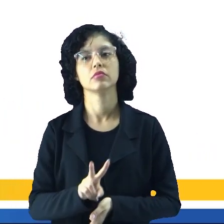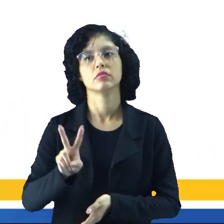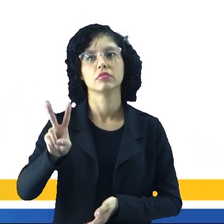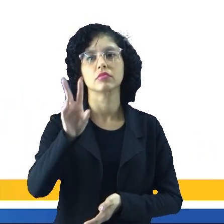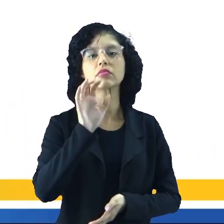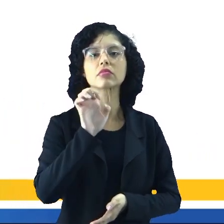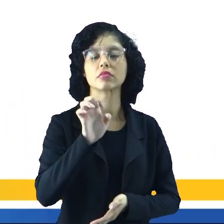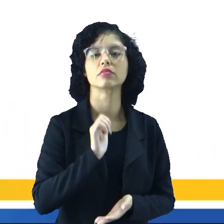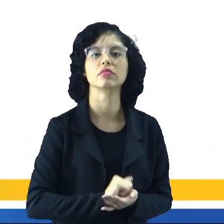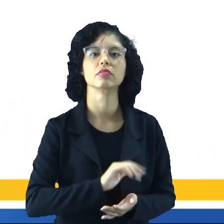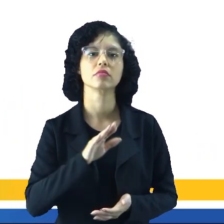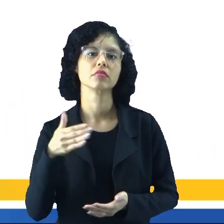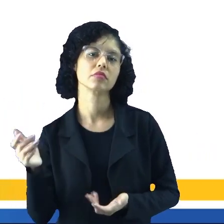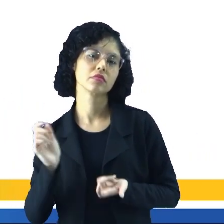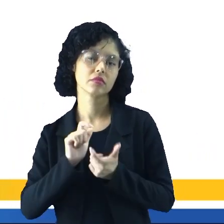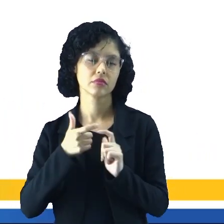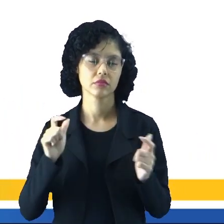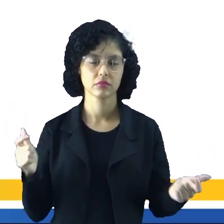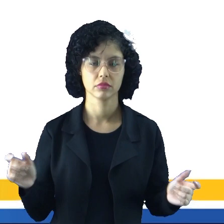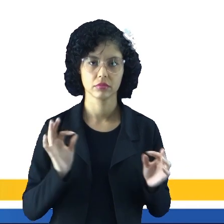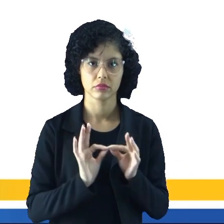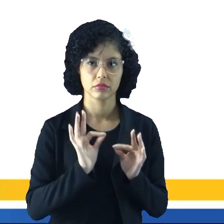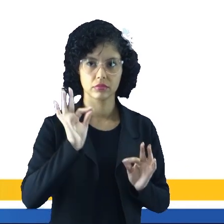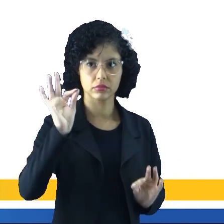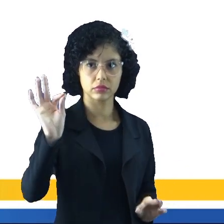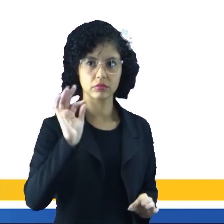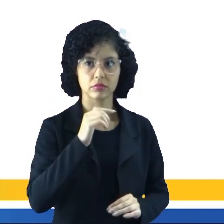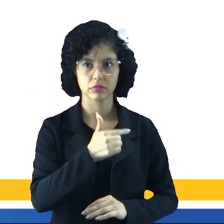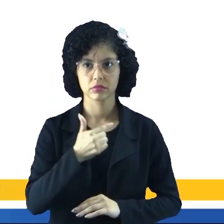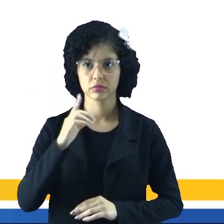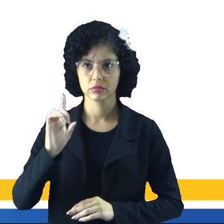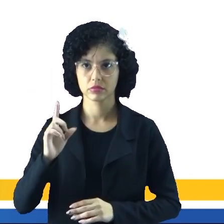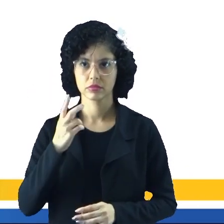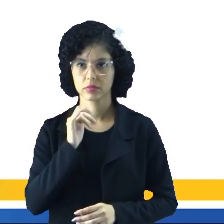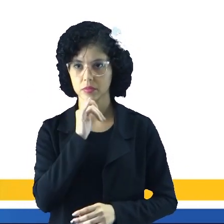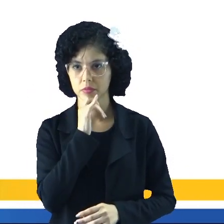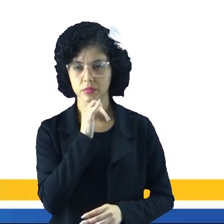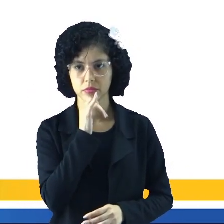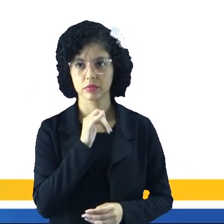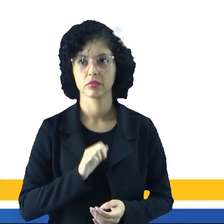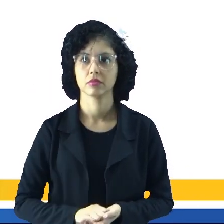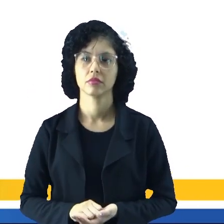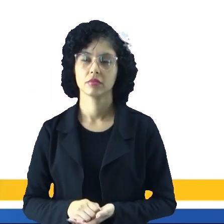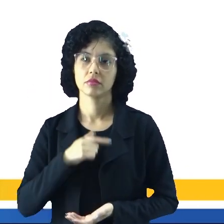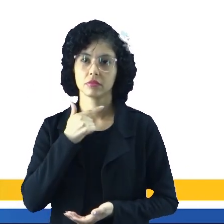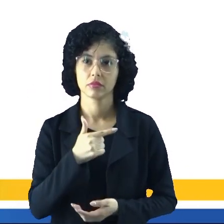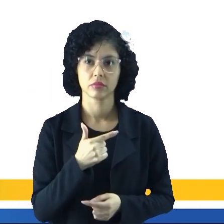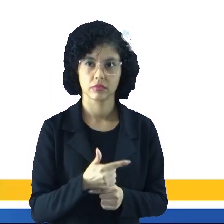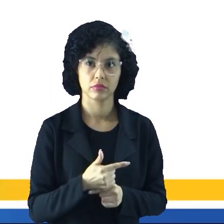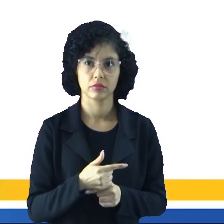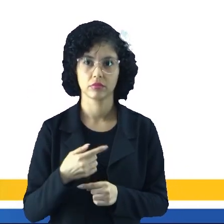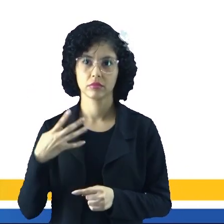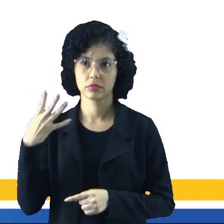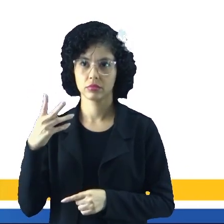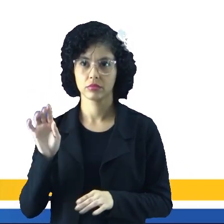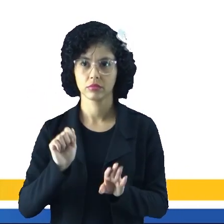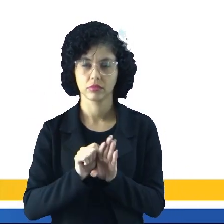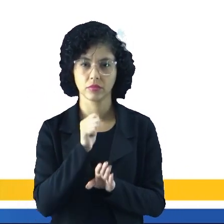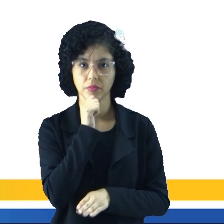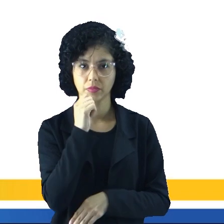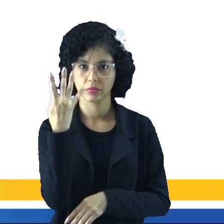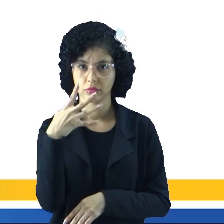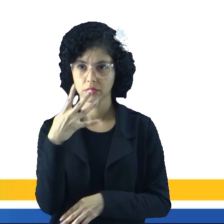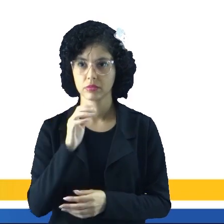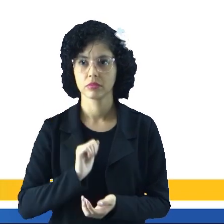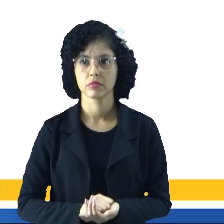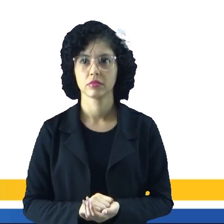elétrico E. Quando você aumenta essa distância, 2D por exemplo, 2 ao quadrado é 4, né? Então o campo elétrico